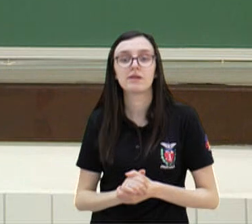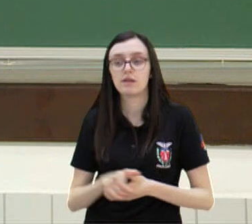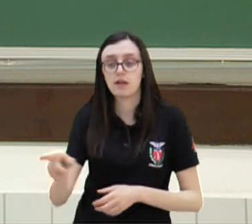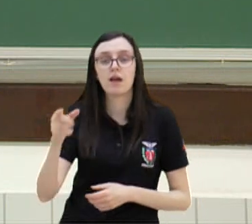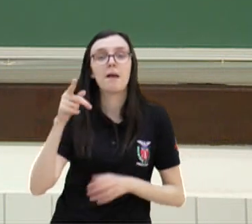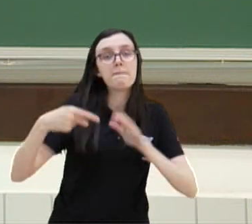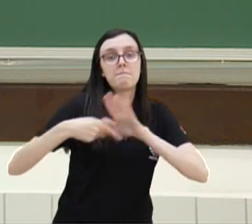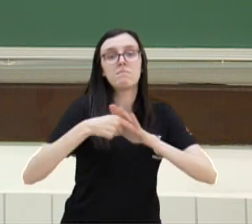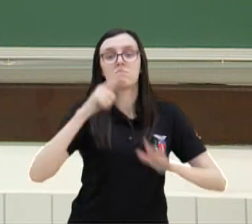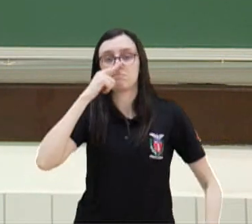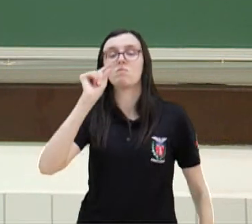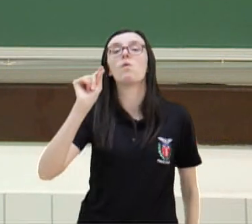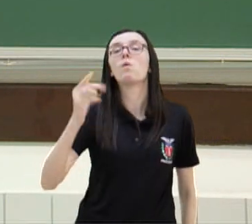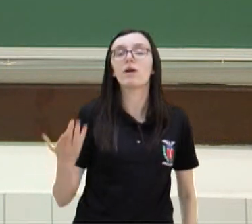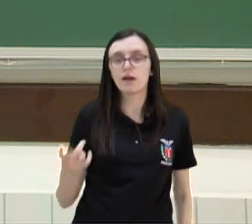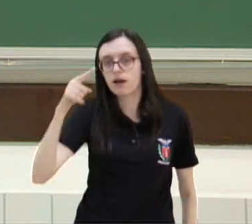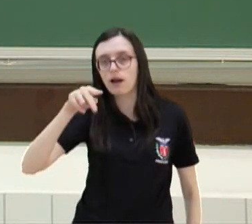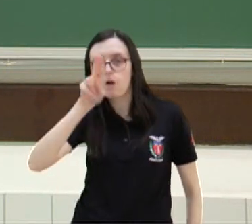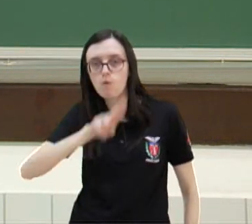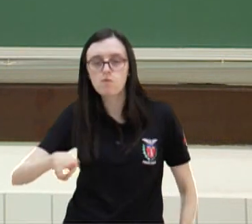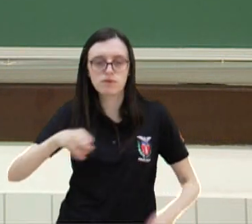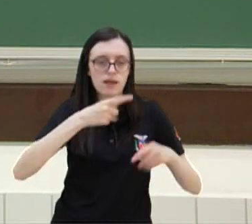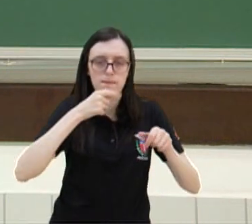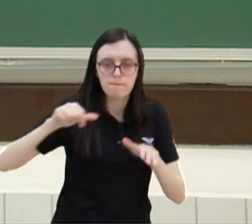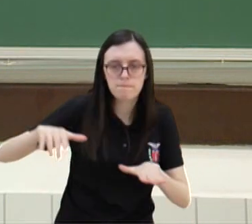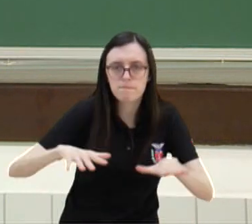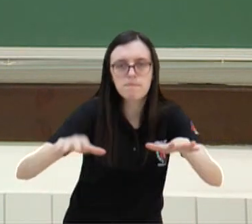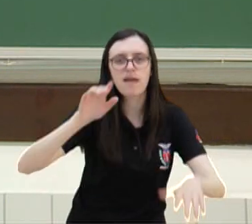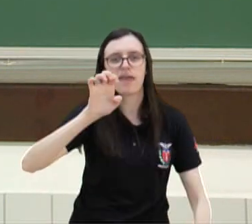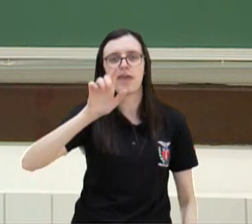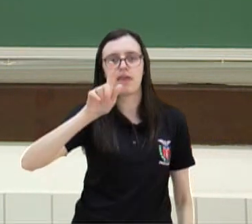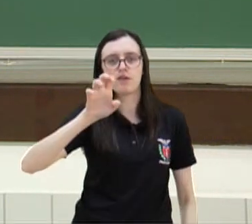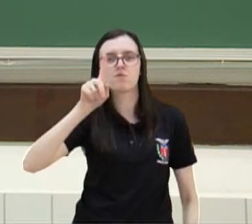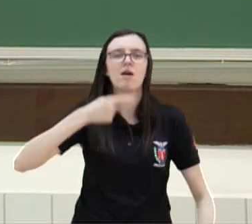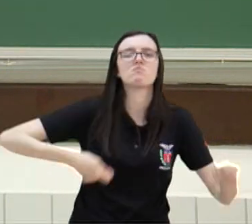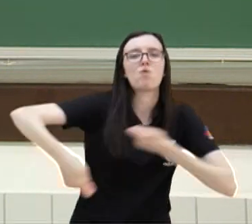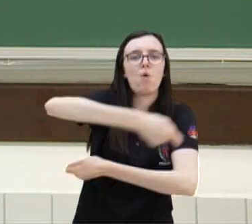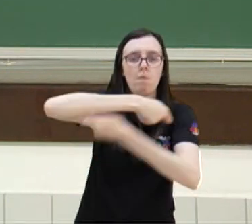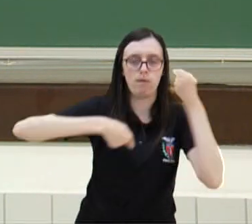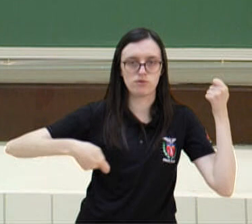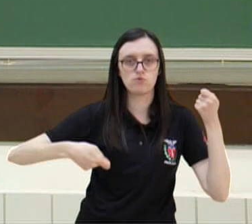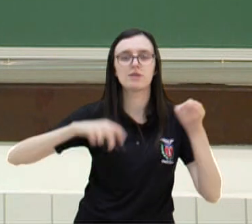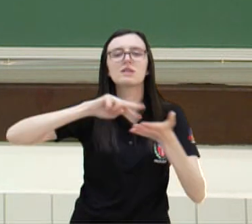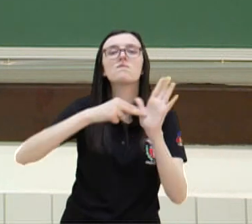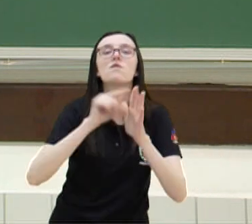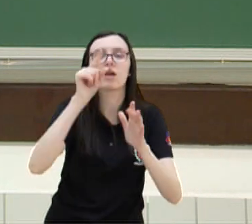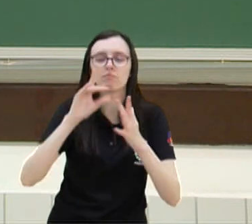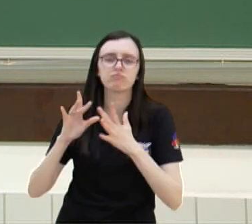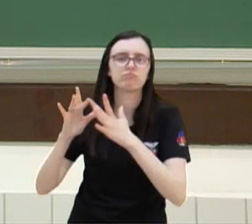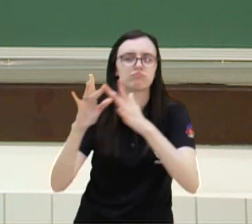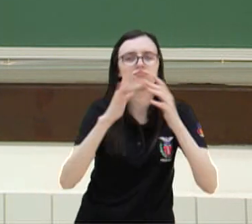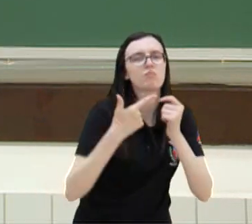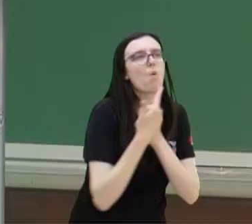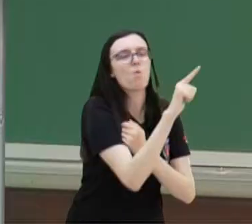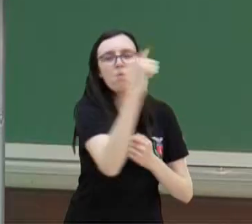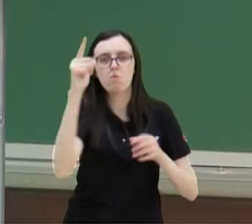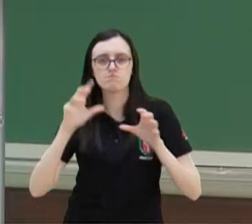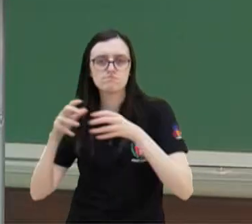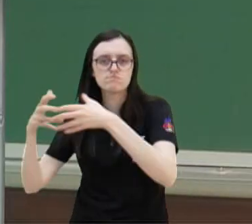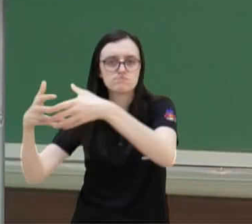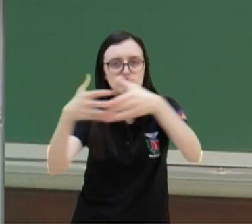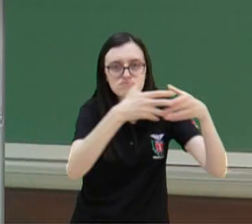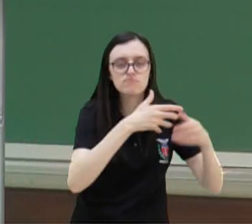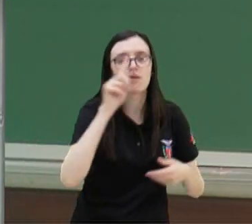forte dos gregos foi utilizar aquele mar Egeu como fonte de comércio. Então eles entraram em contato com diversas outras